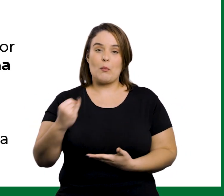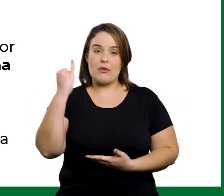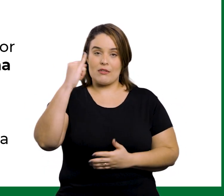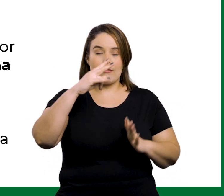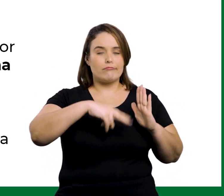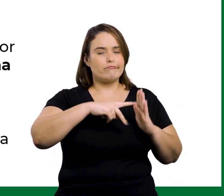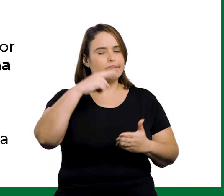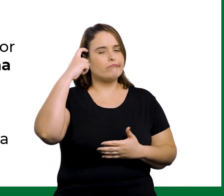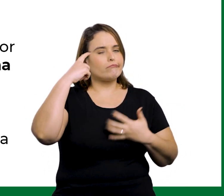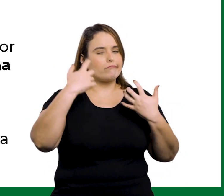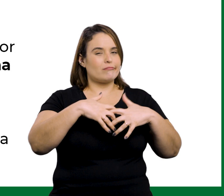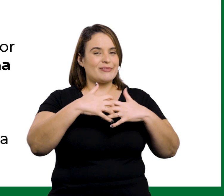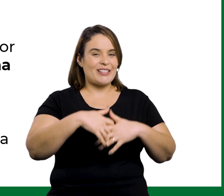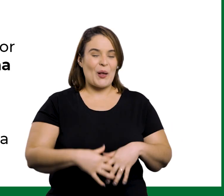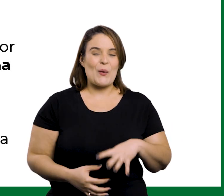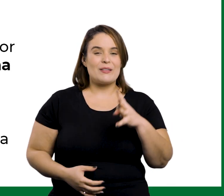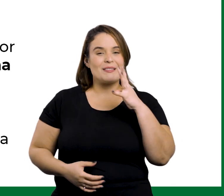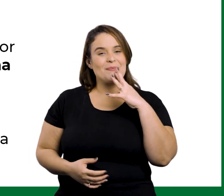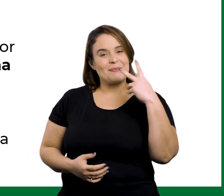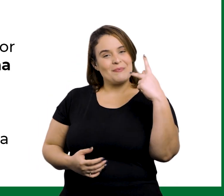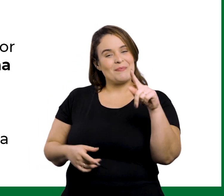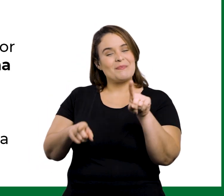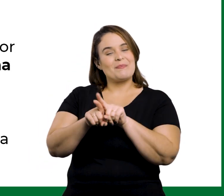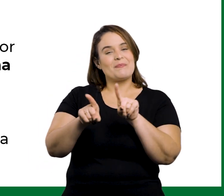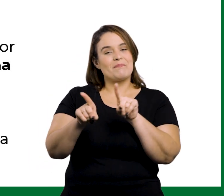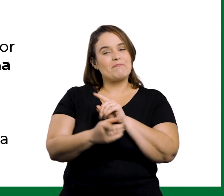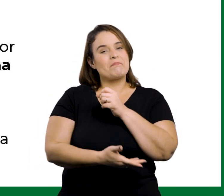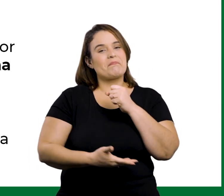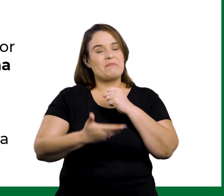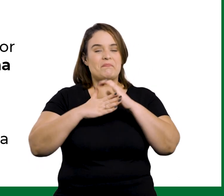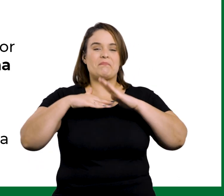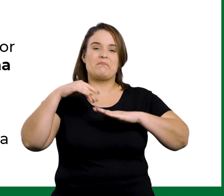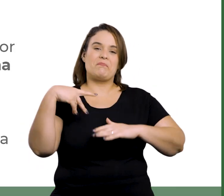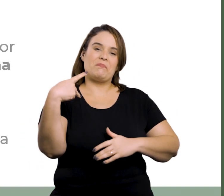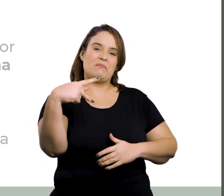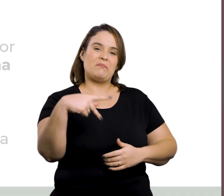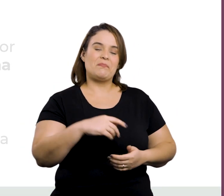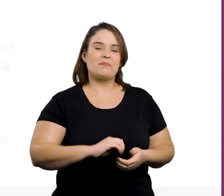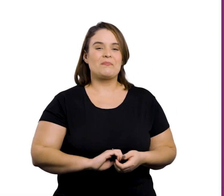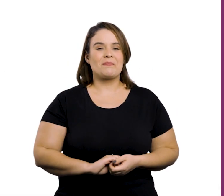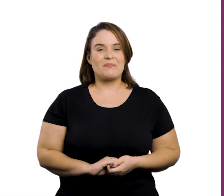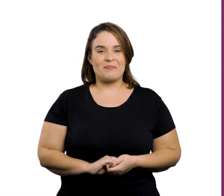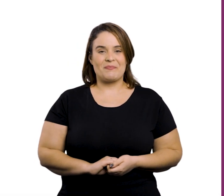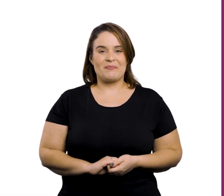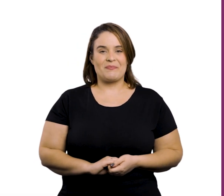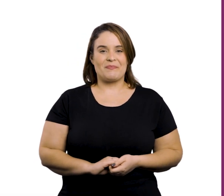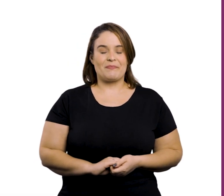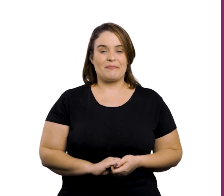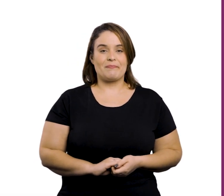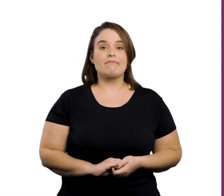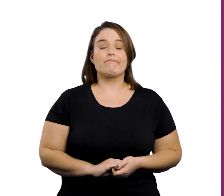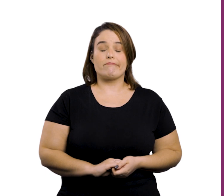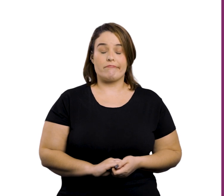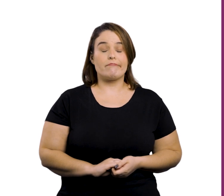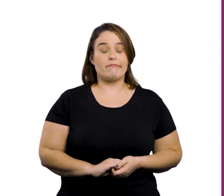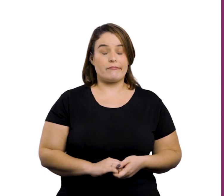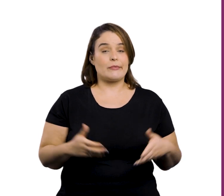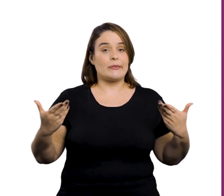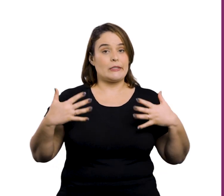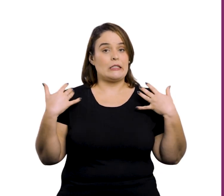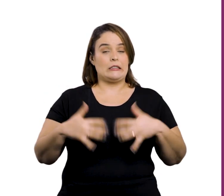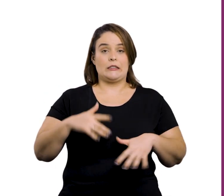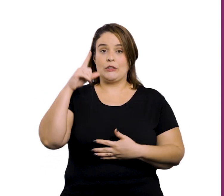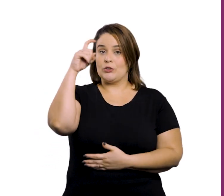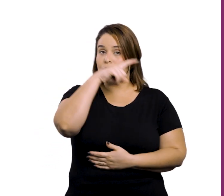elementos importantes de sua reflexão, para seu conhecimento e para dar base para suas atividades. Nunca foi tão ameaçador